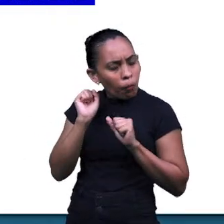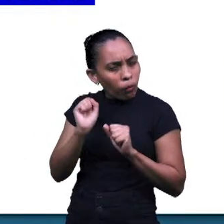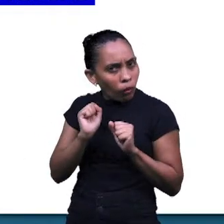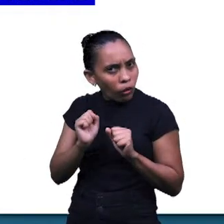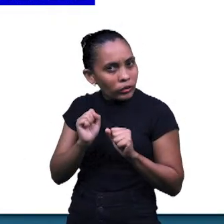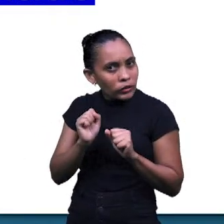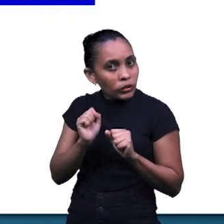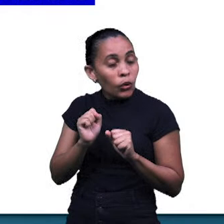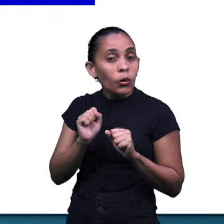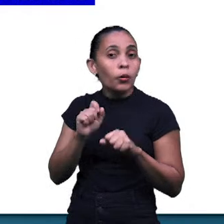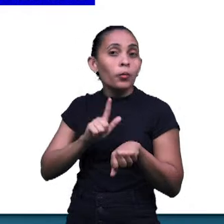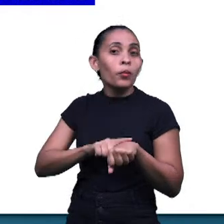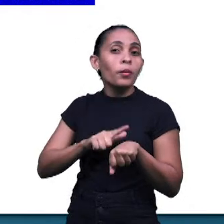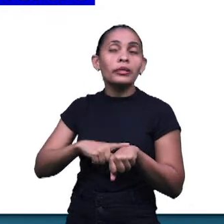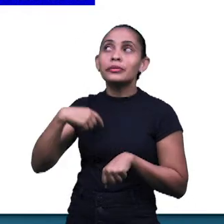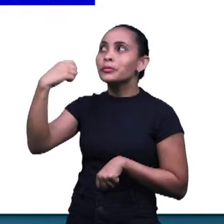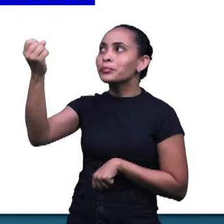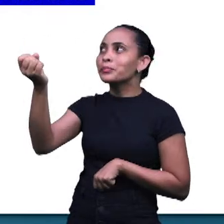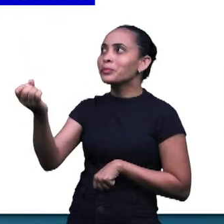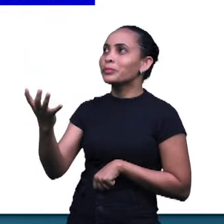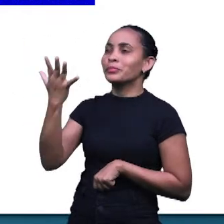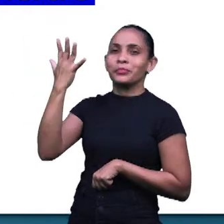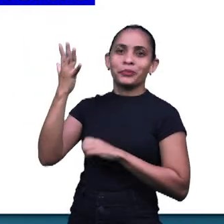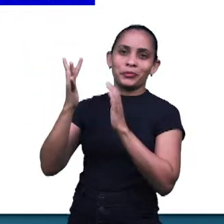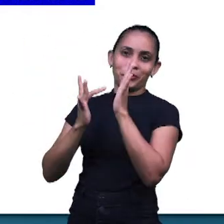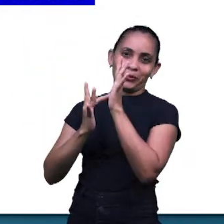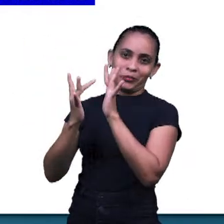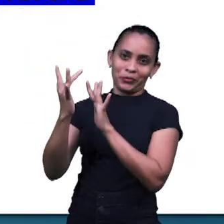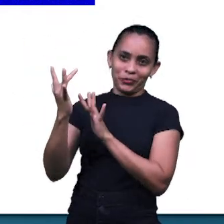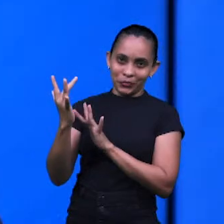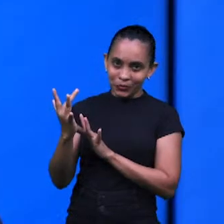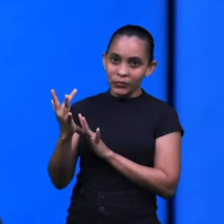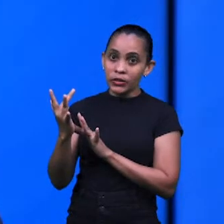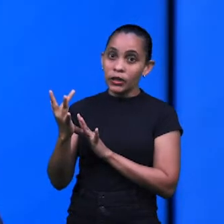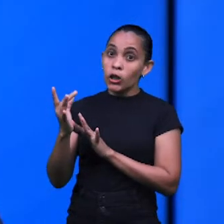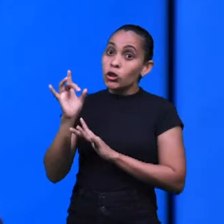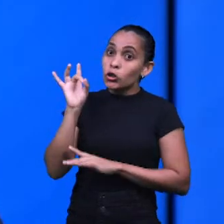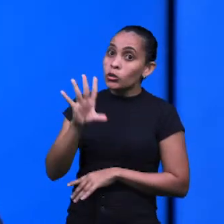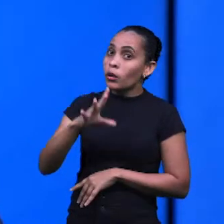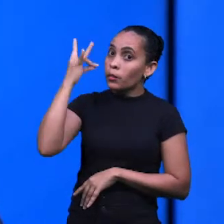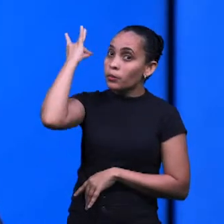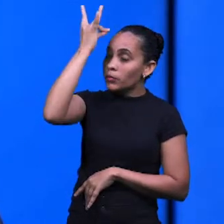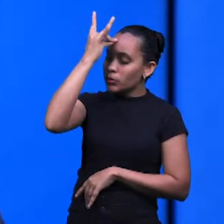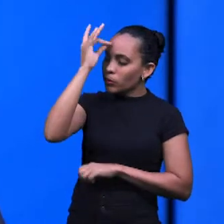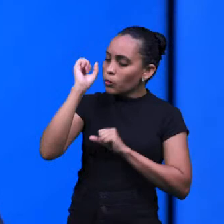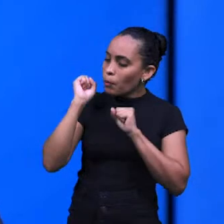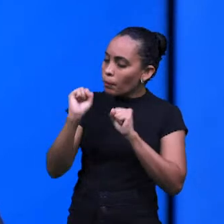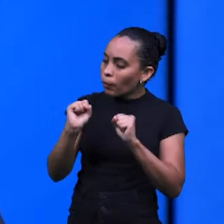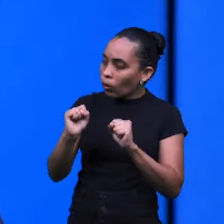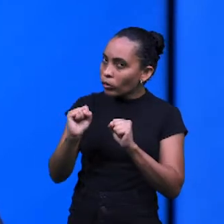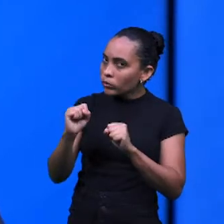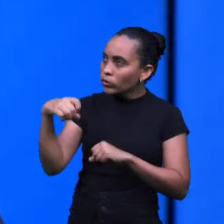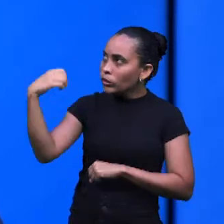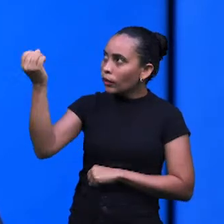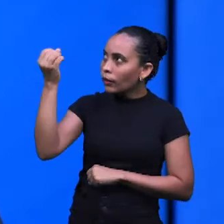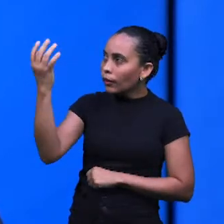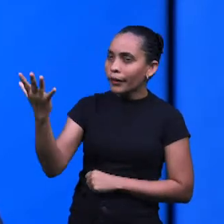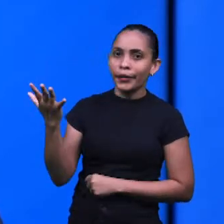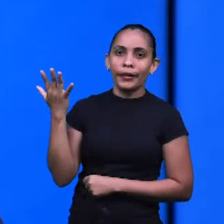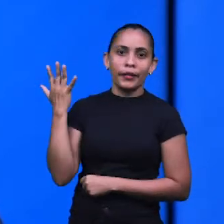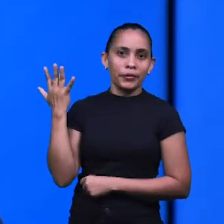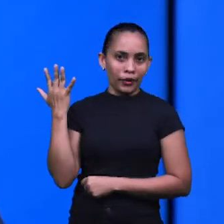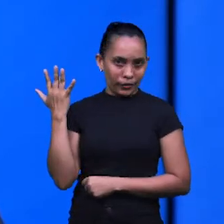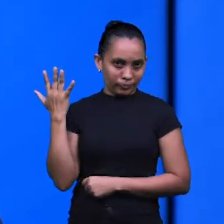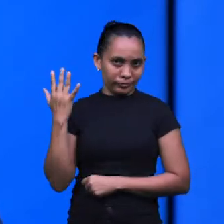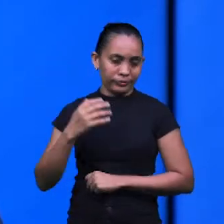quando revelado pelo Espírito Santo. Então esse mistério só pode ser entendido quando ele é